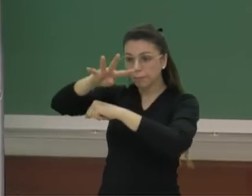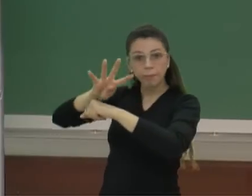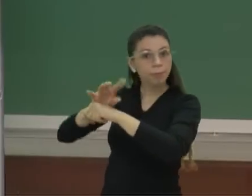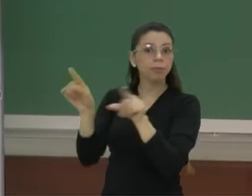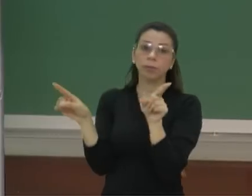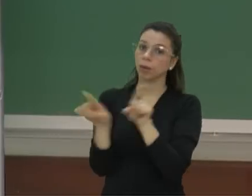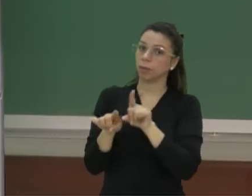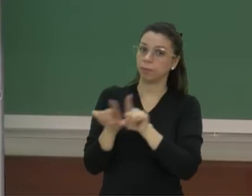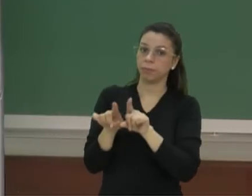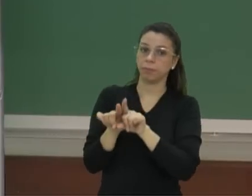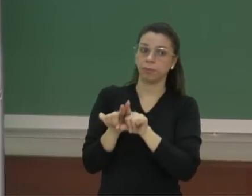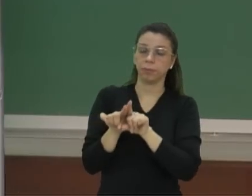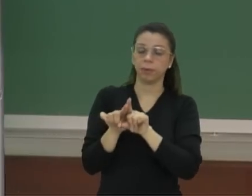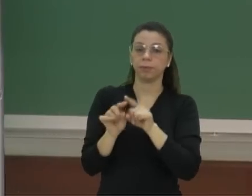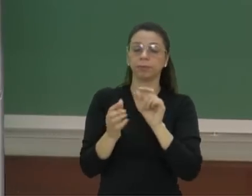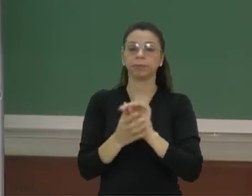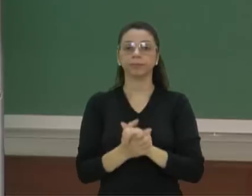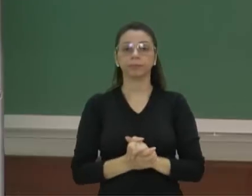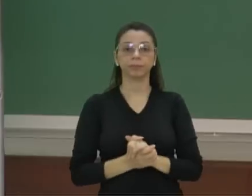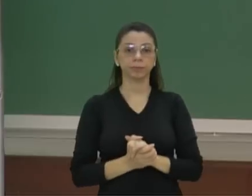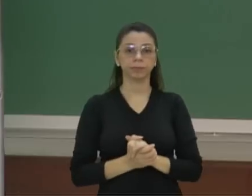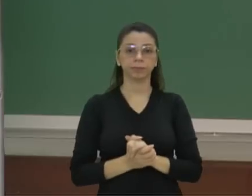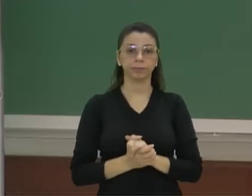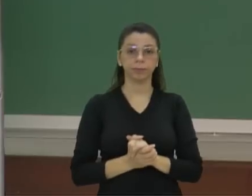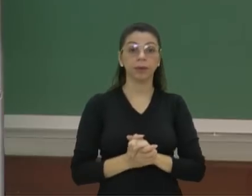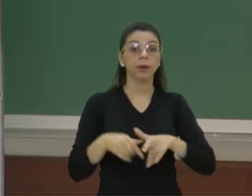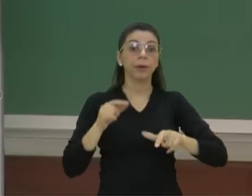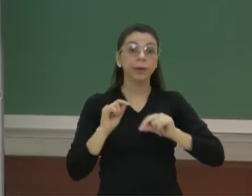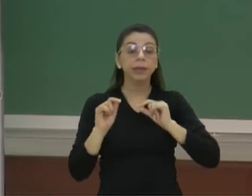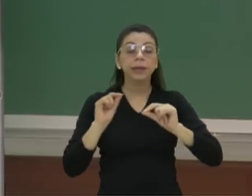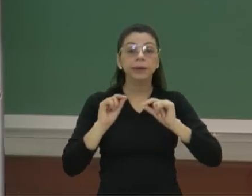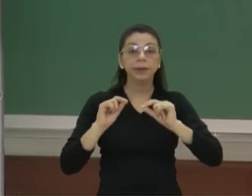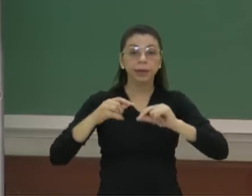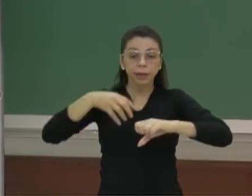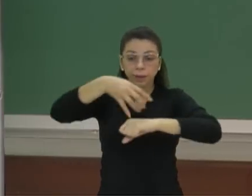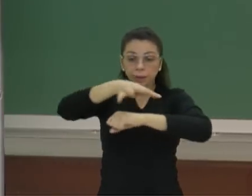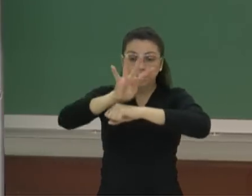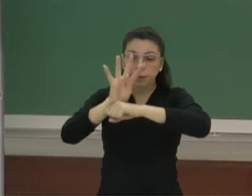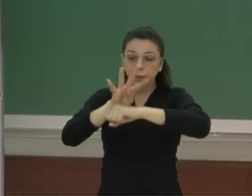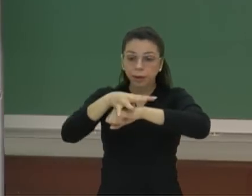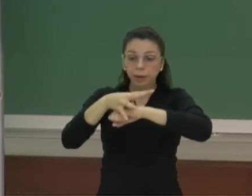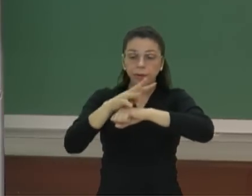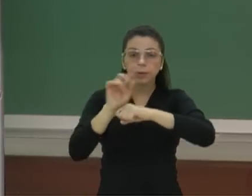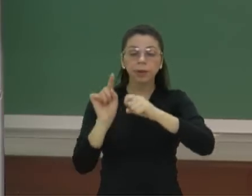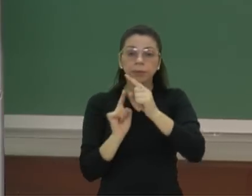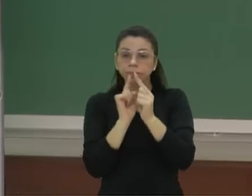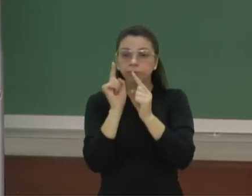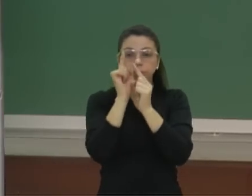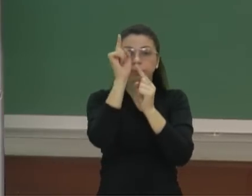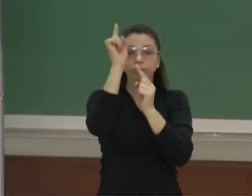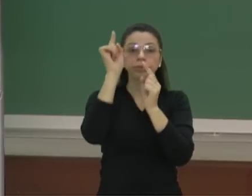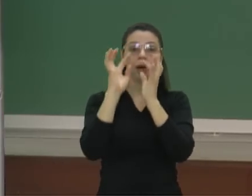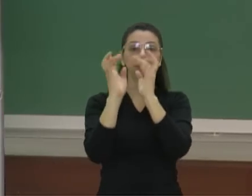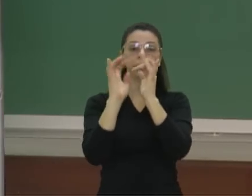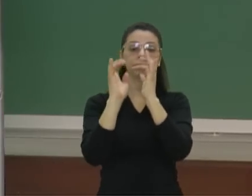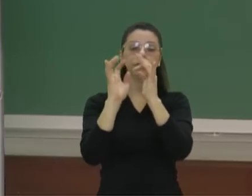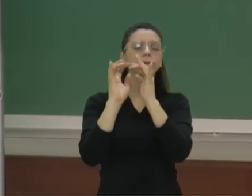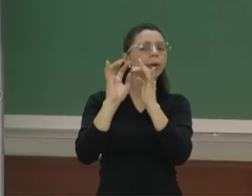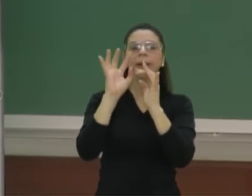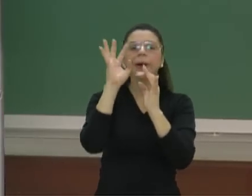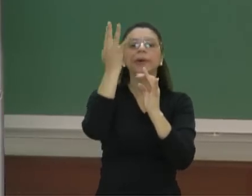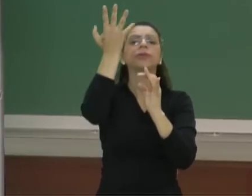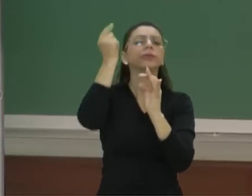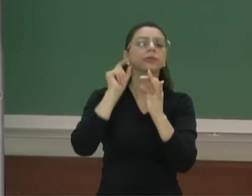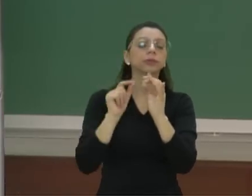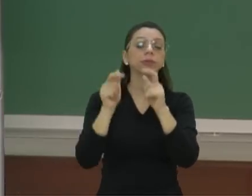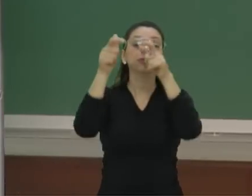mexe. E esse impulso vai ser transformado em impulso nervoso. E o que acontece com esses impulsos?